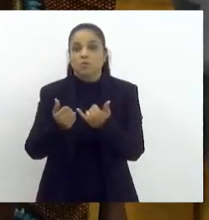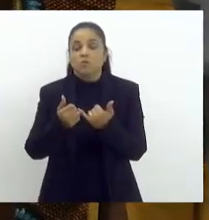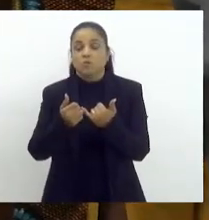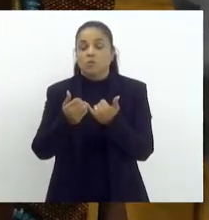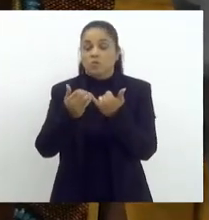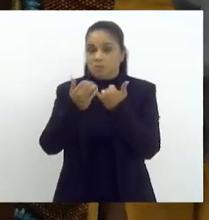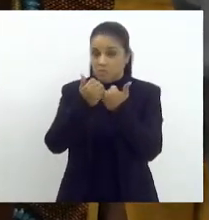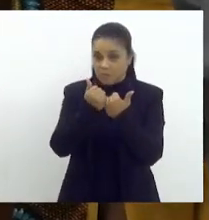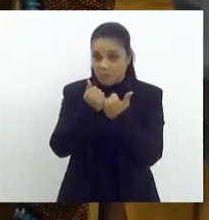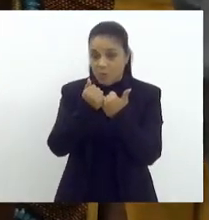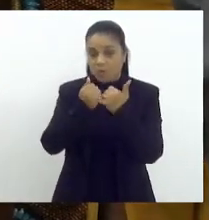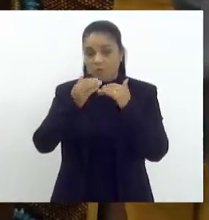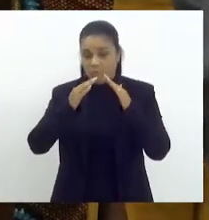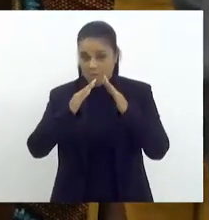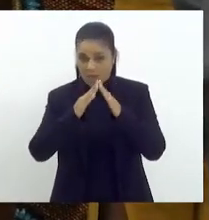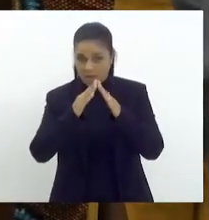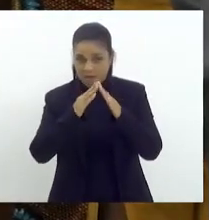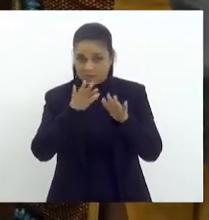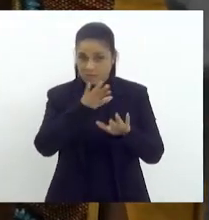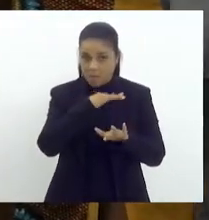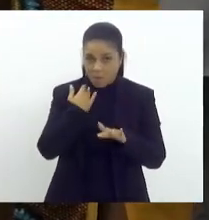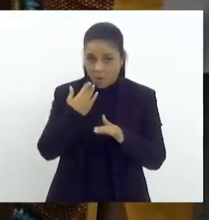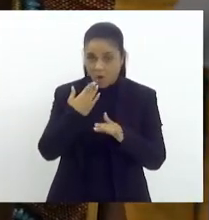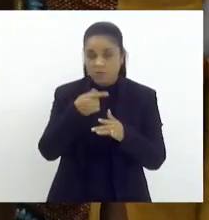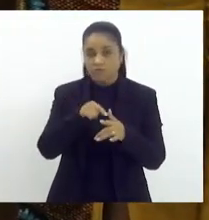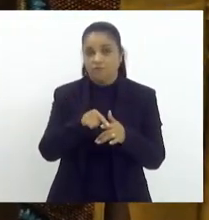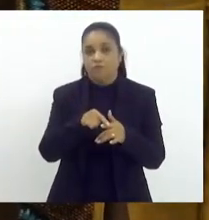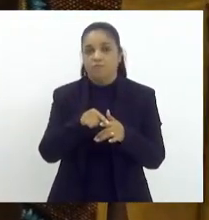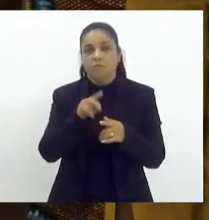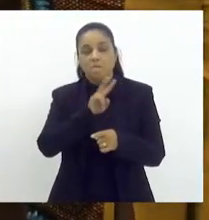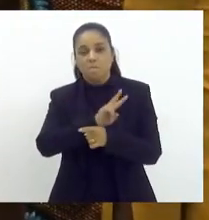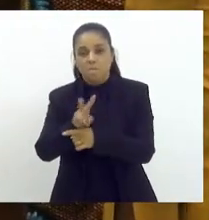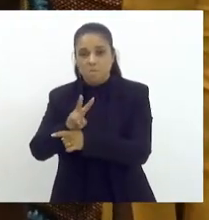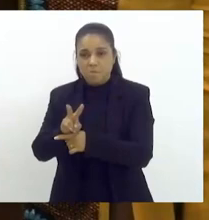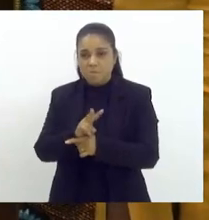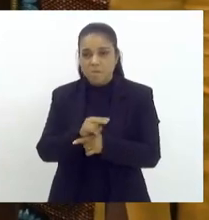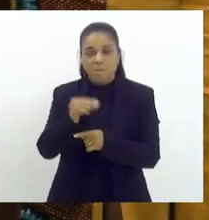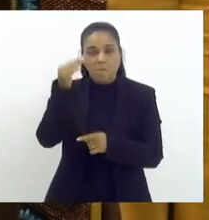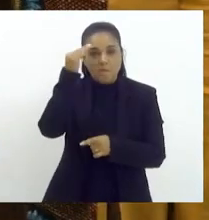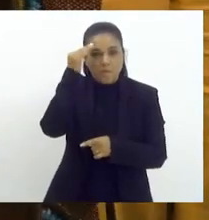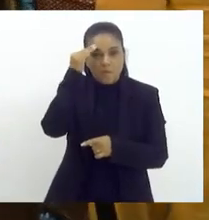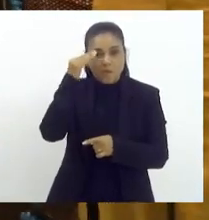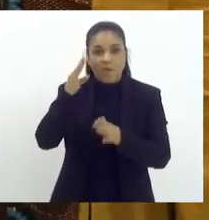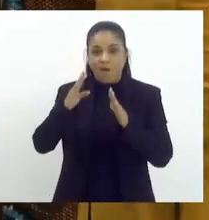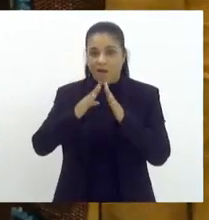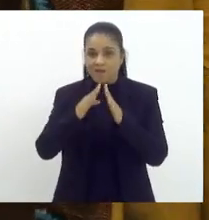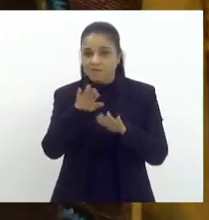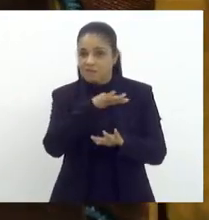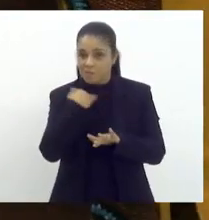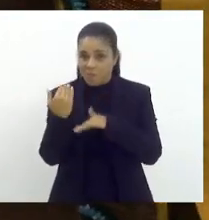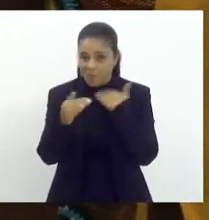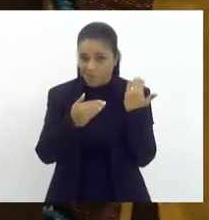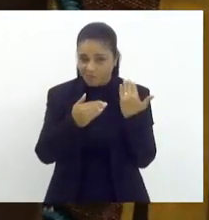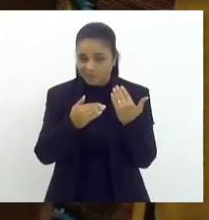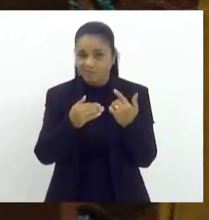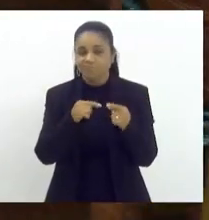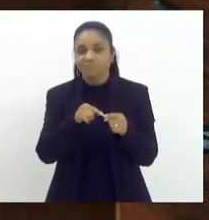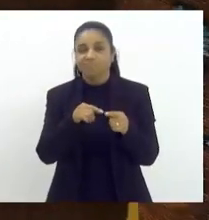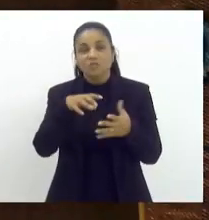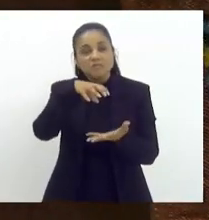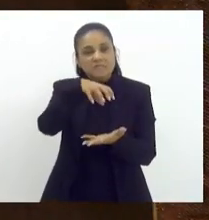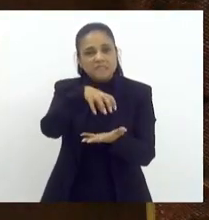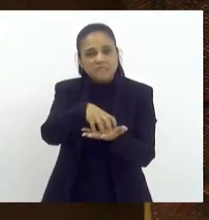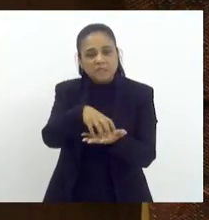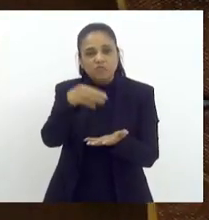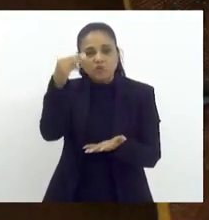isso valoriza a luta do grupo pro Memorial casa da morte para que a gente tenha um centro de